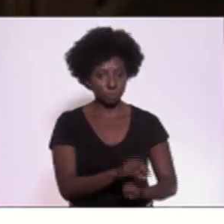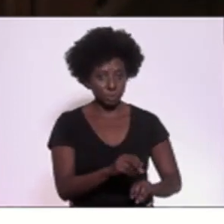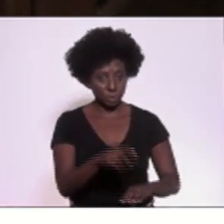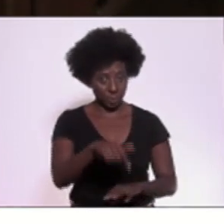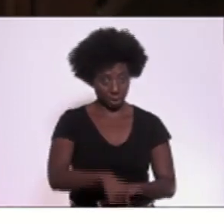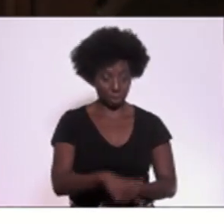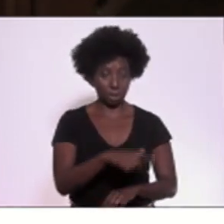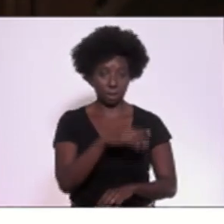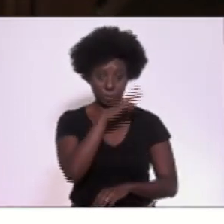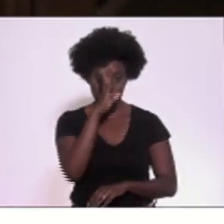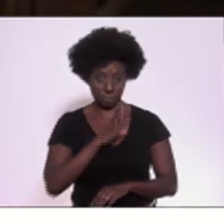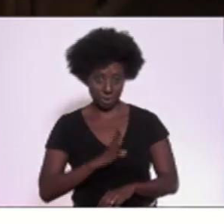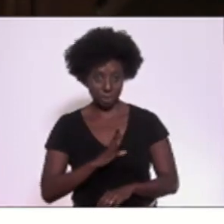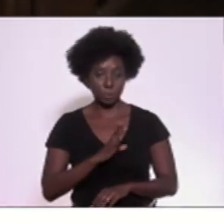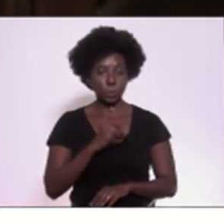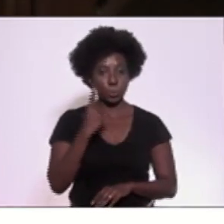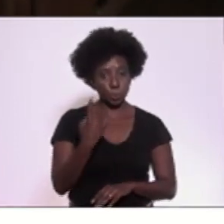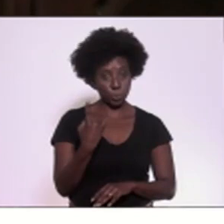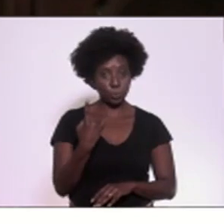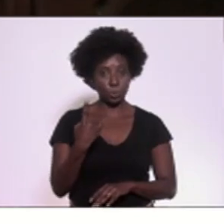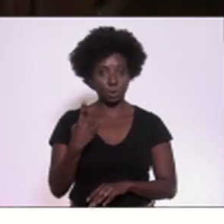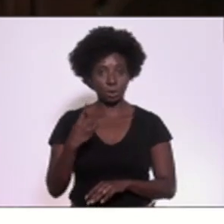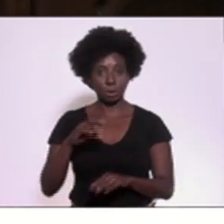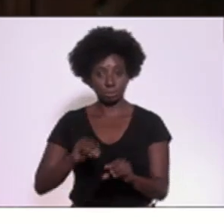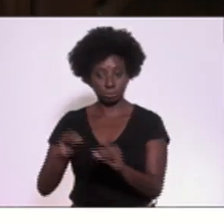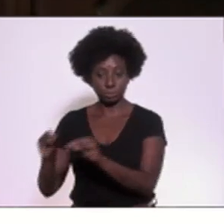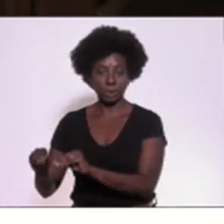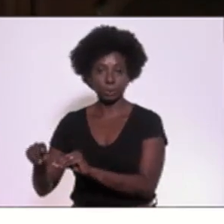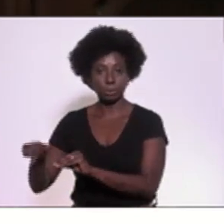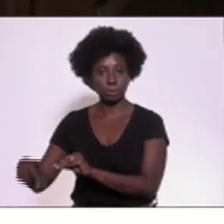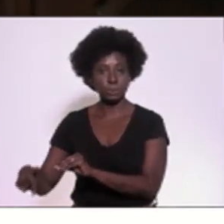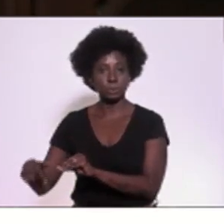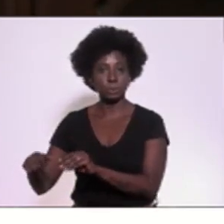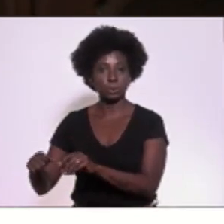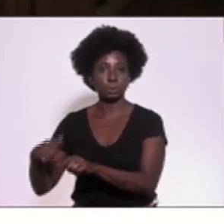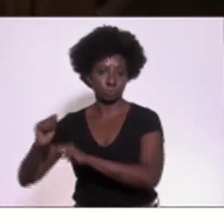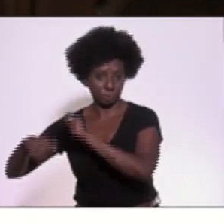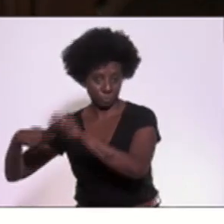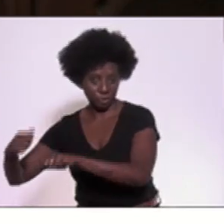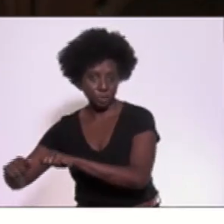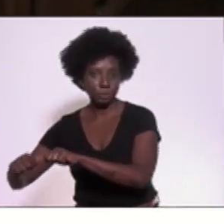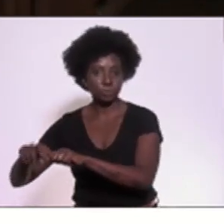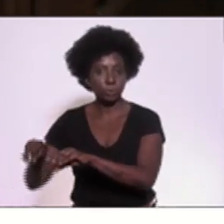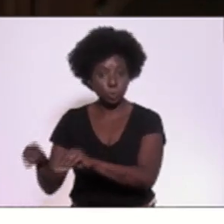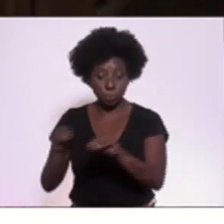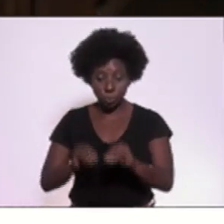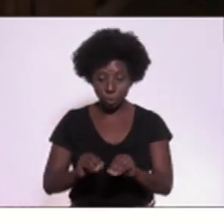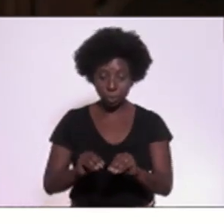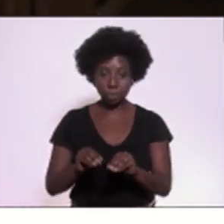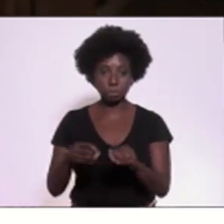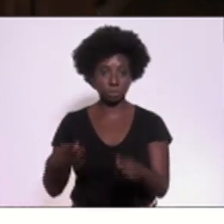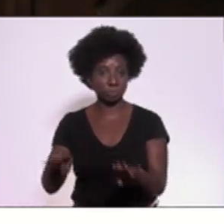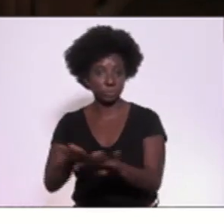Brasil. Um deixou de ser escola para virar dependências administrativas. Outro, a escola foi desativada e aí o